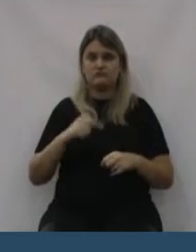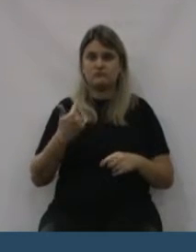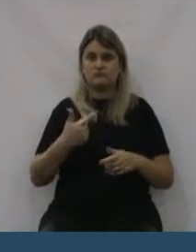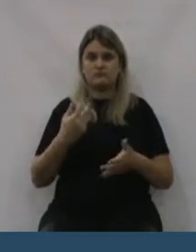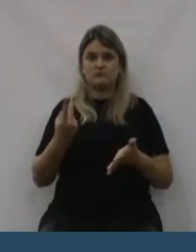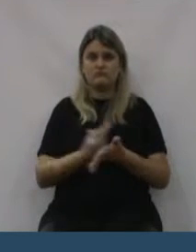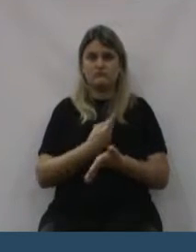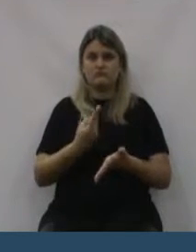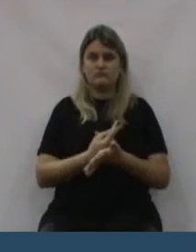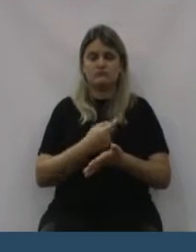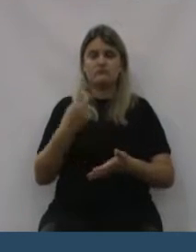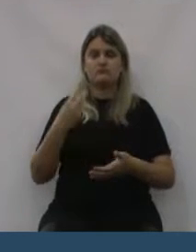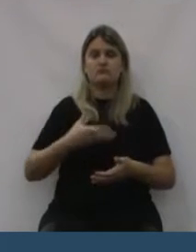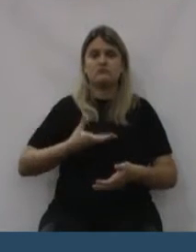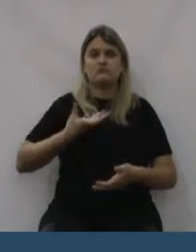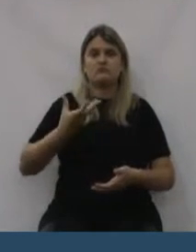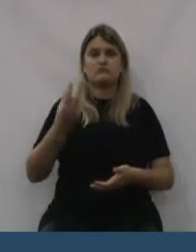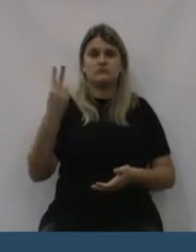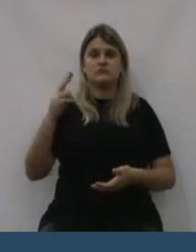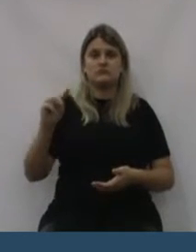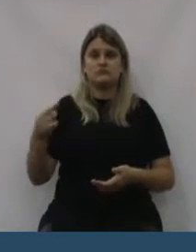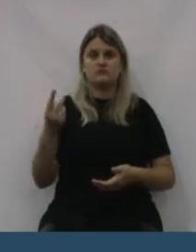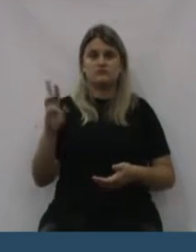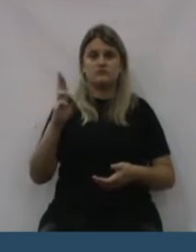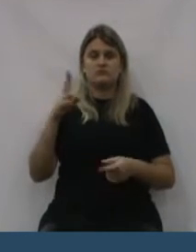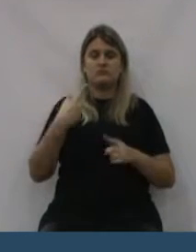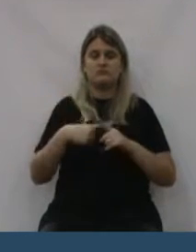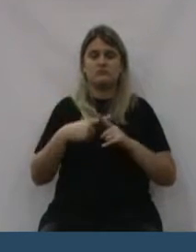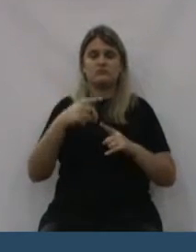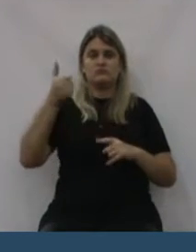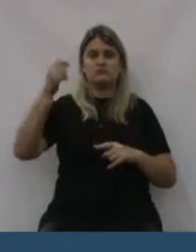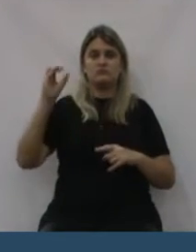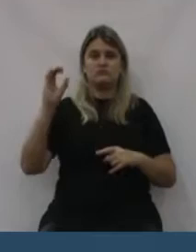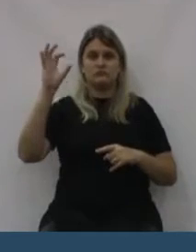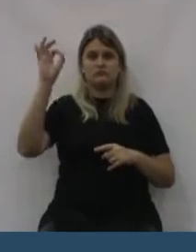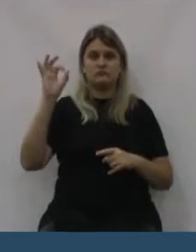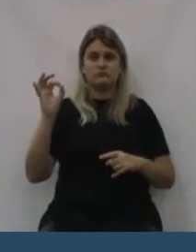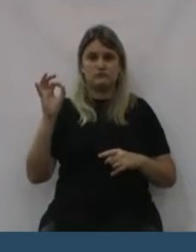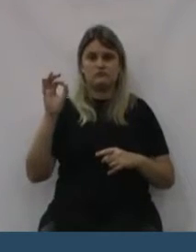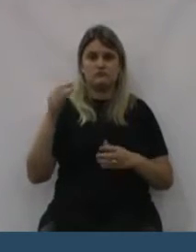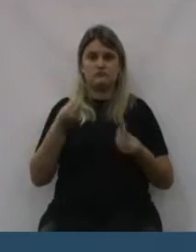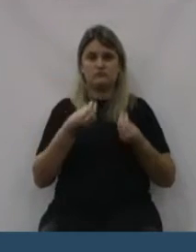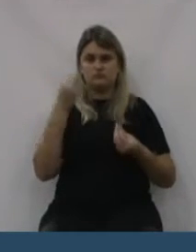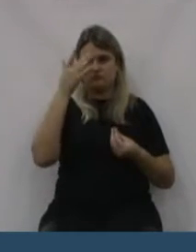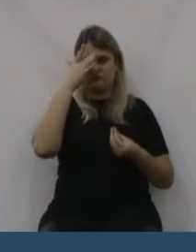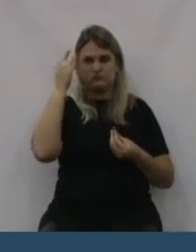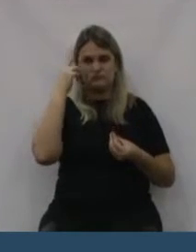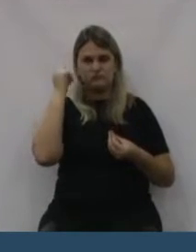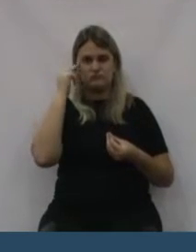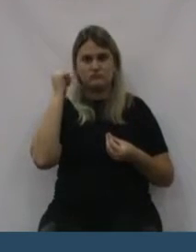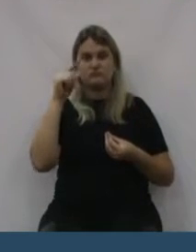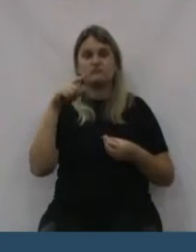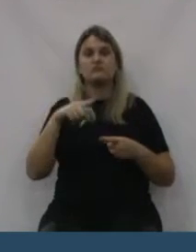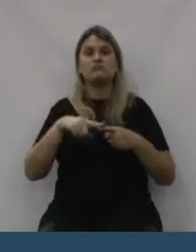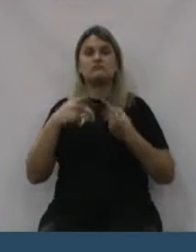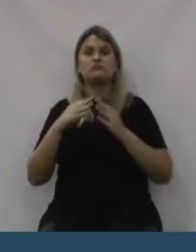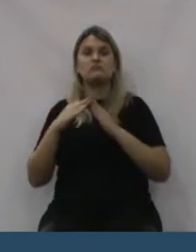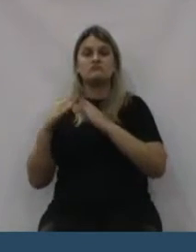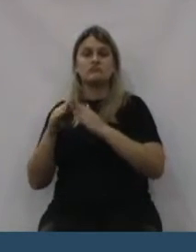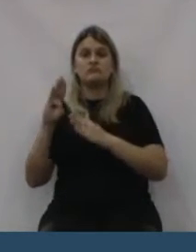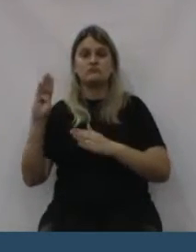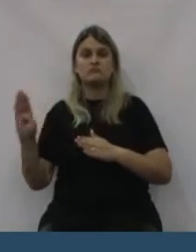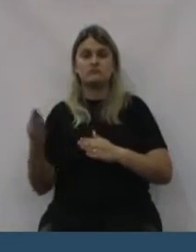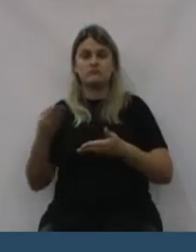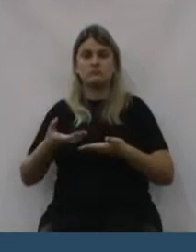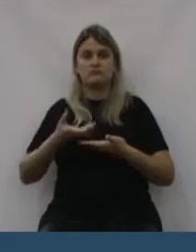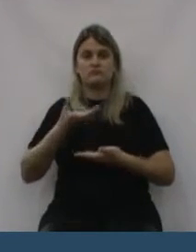que tem até a vontade de auxiliar um amigo, não pode doar quase nada. Ou, se conseguir vender o terreno, ter algum